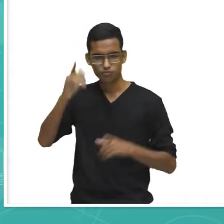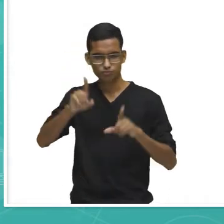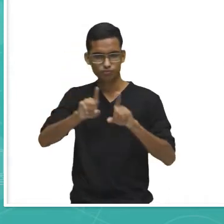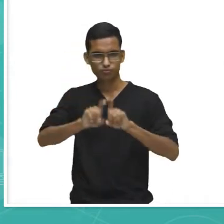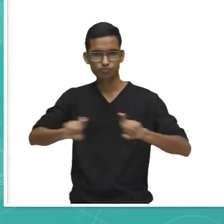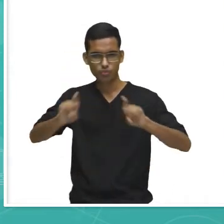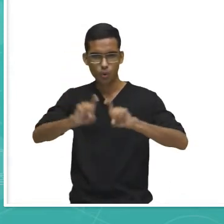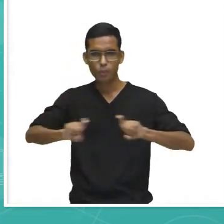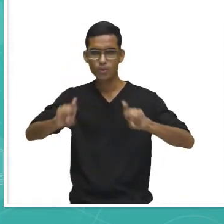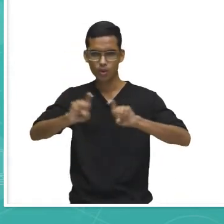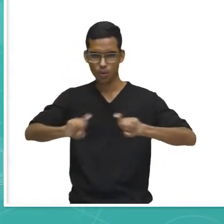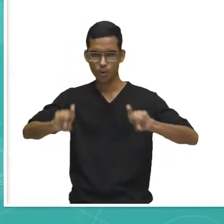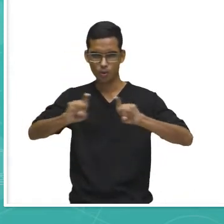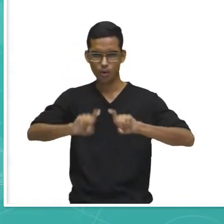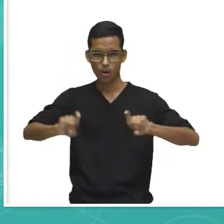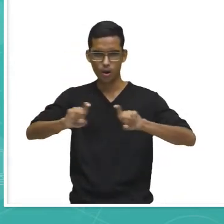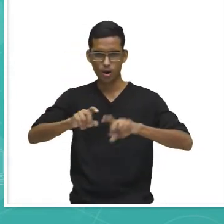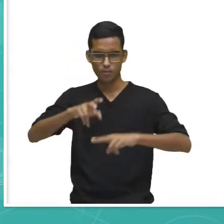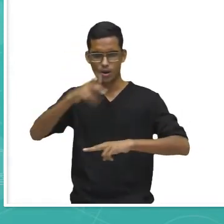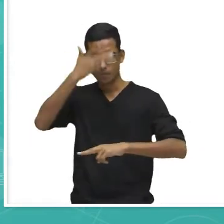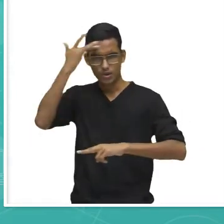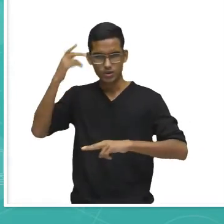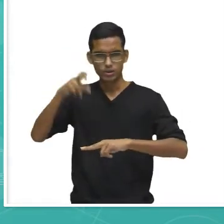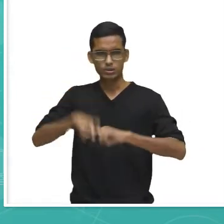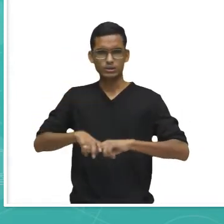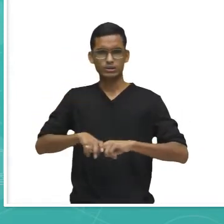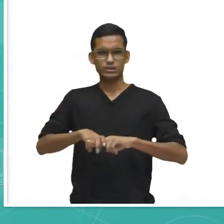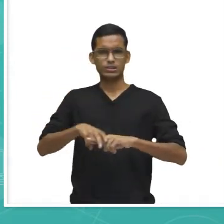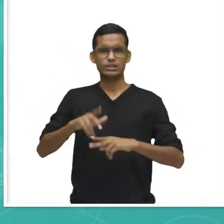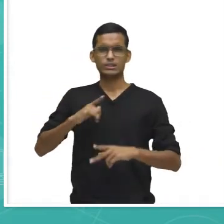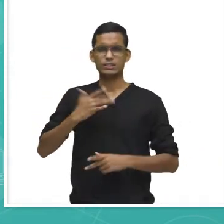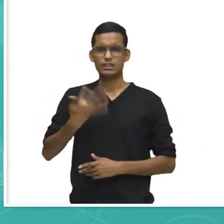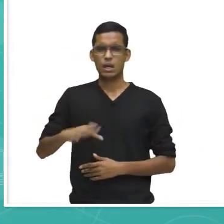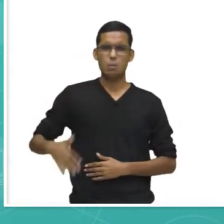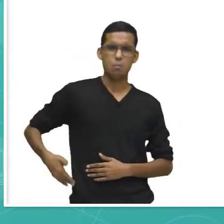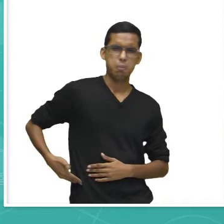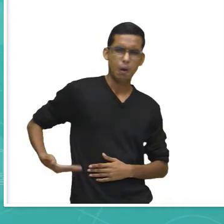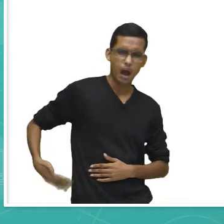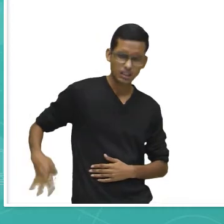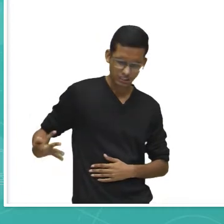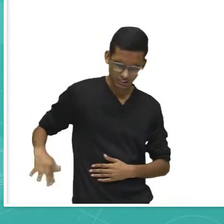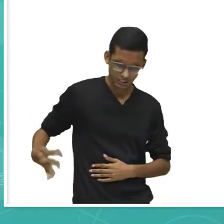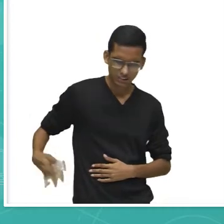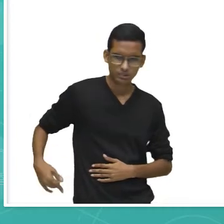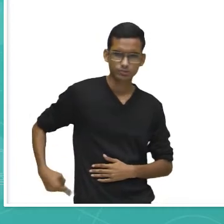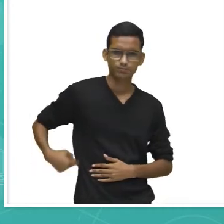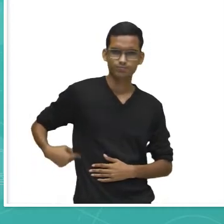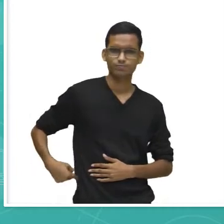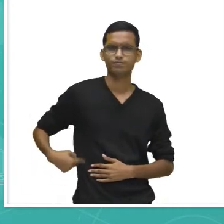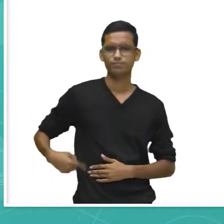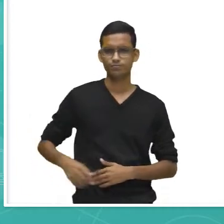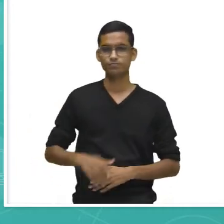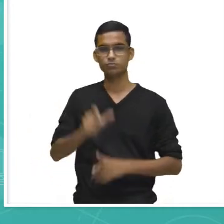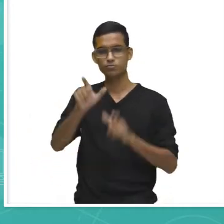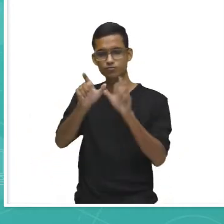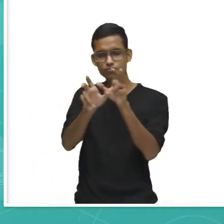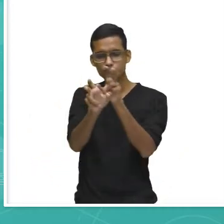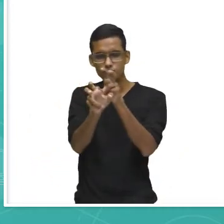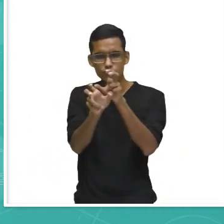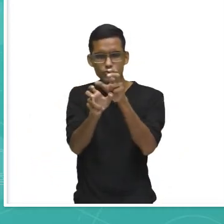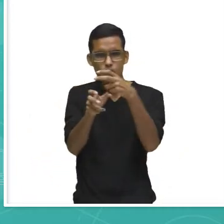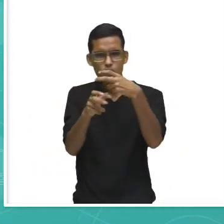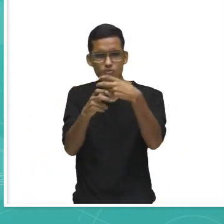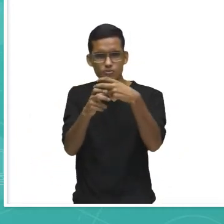aqui também nesse espaço de trabalho que também trabalha na frente do computador. E quando a gente permanece muito tempo numa